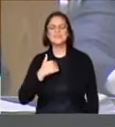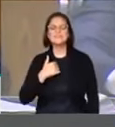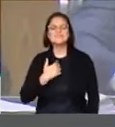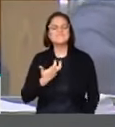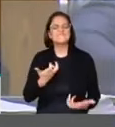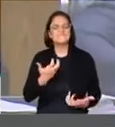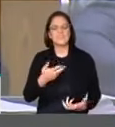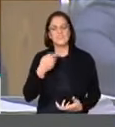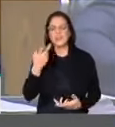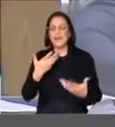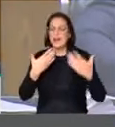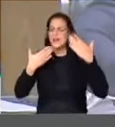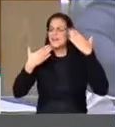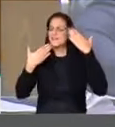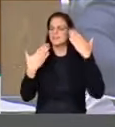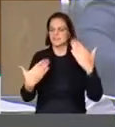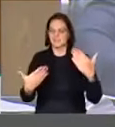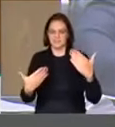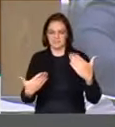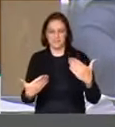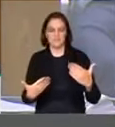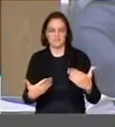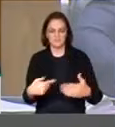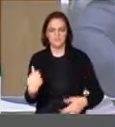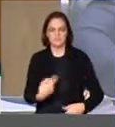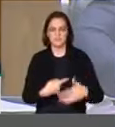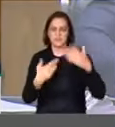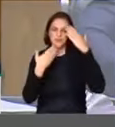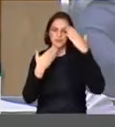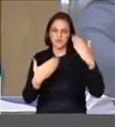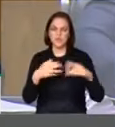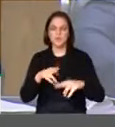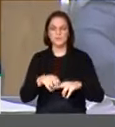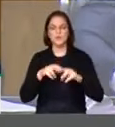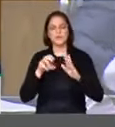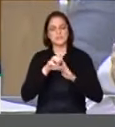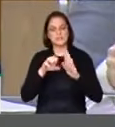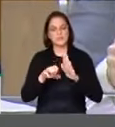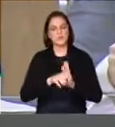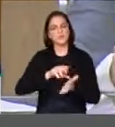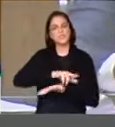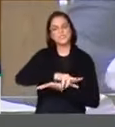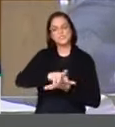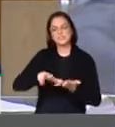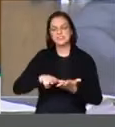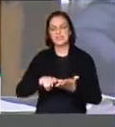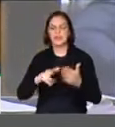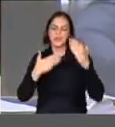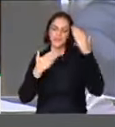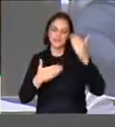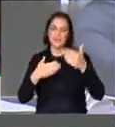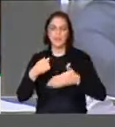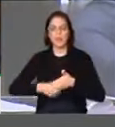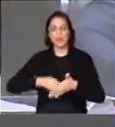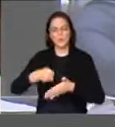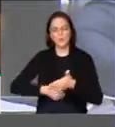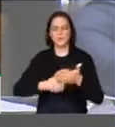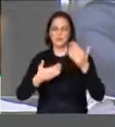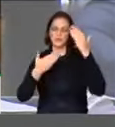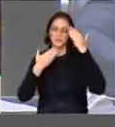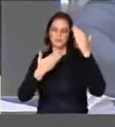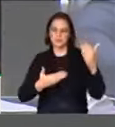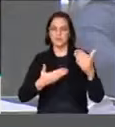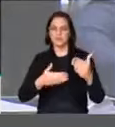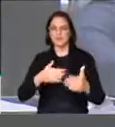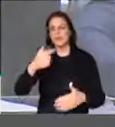nossos agradecimentos, não é? Nossos agradecimentos pelo Estatuto da Diversidade, nossos agradecimentos pela militância, nossos agradecimentos